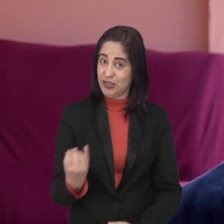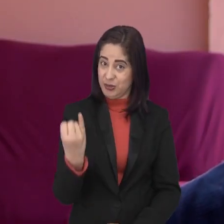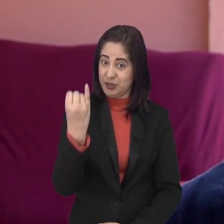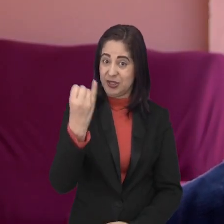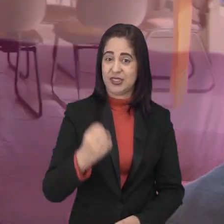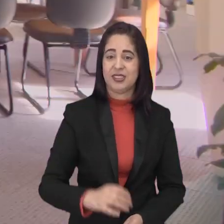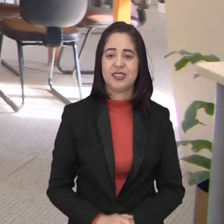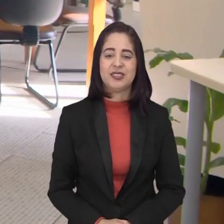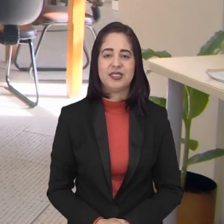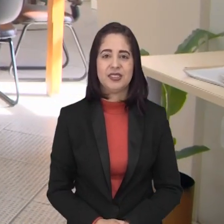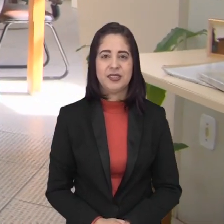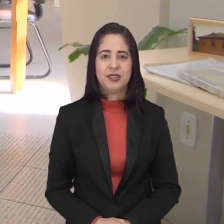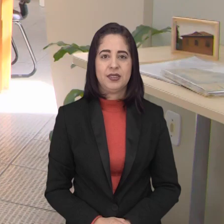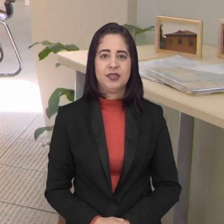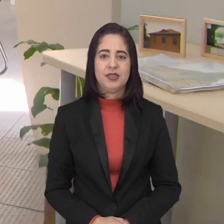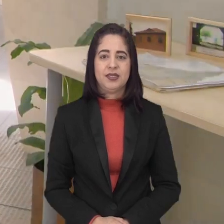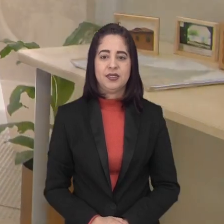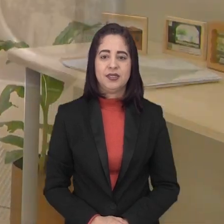muito importante.